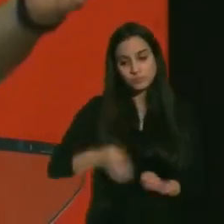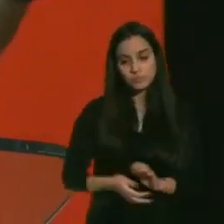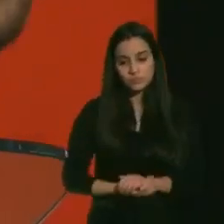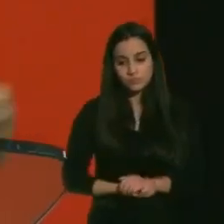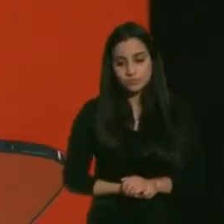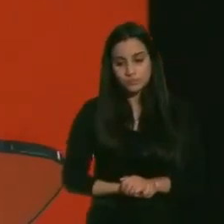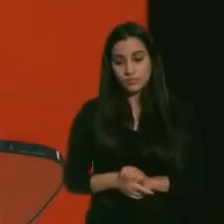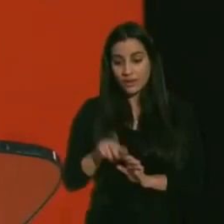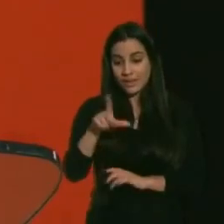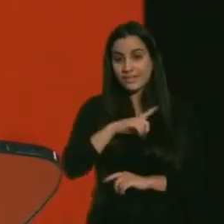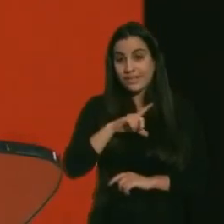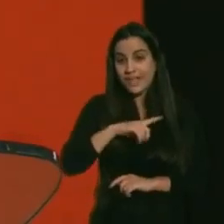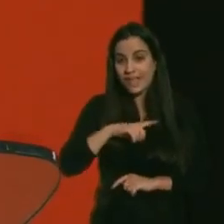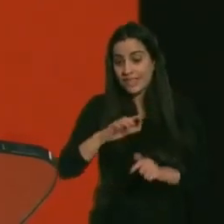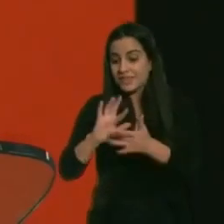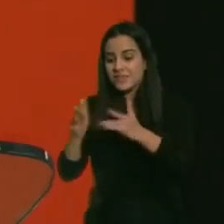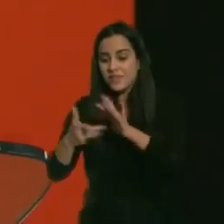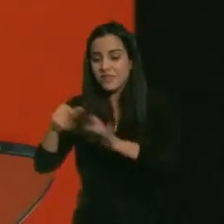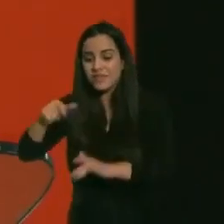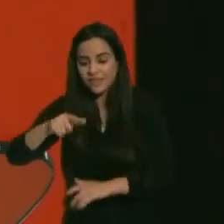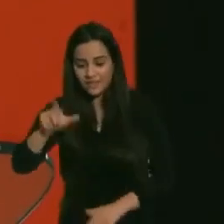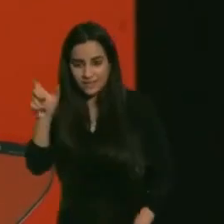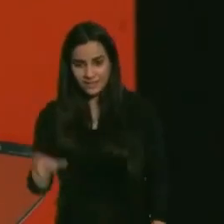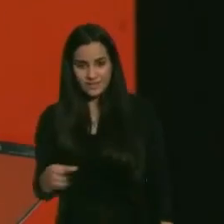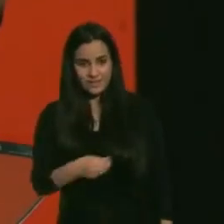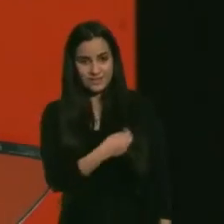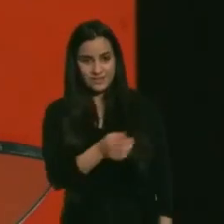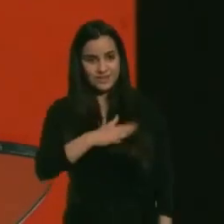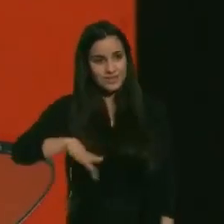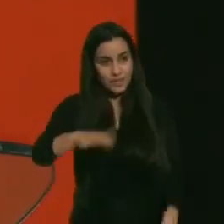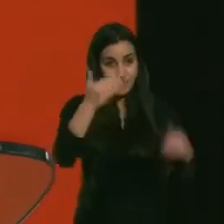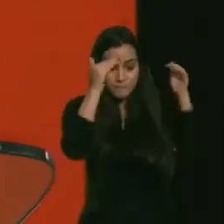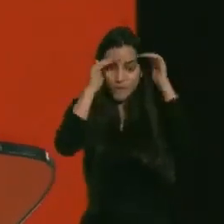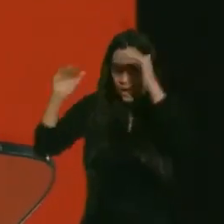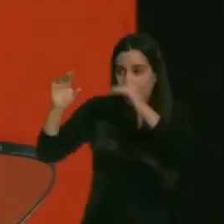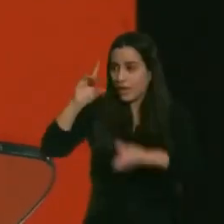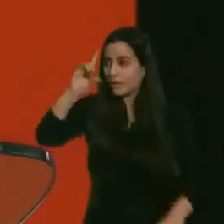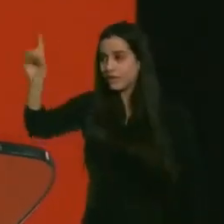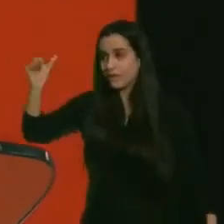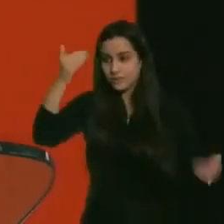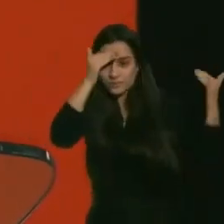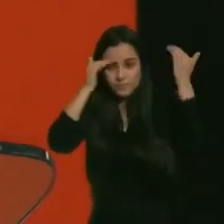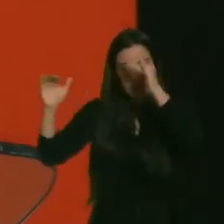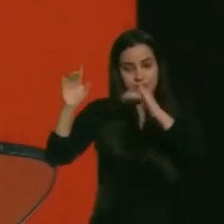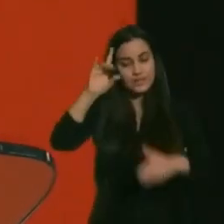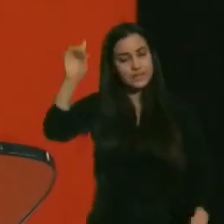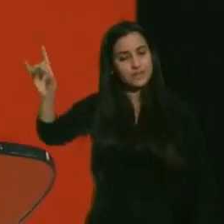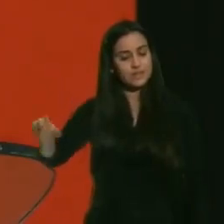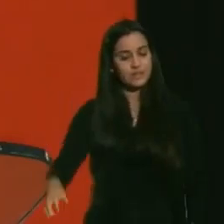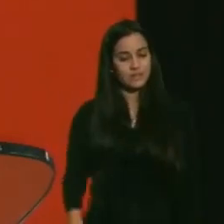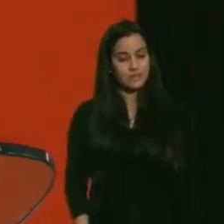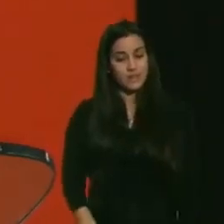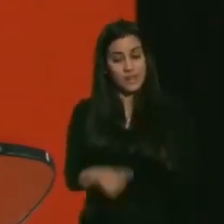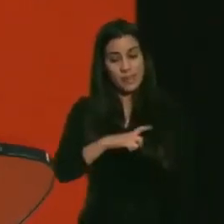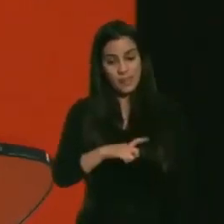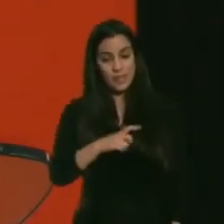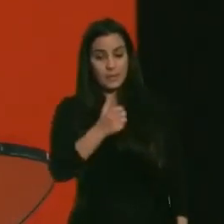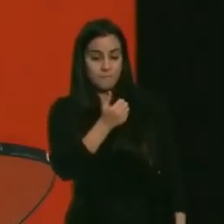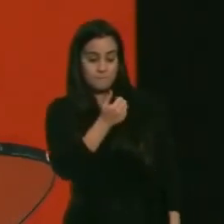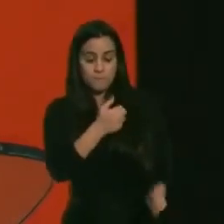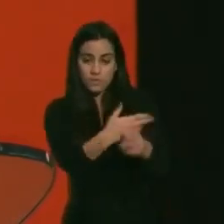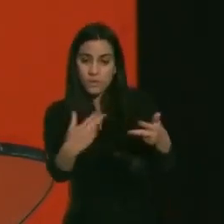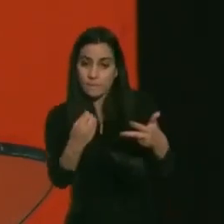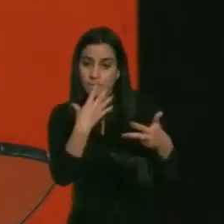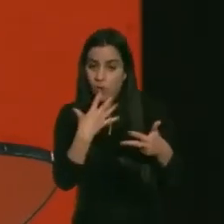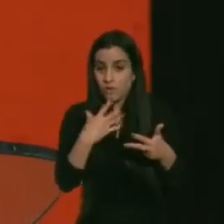Há pão nesta casa. Se volte a palavra, se volte a palavra, se volte a palavra. Existe alimento todo dia lá